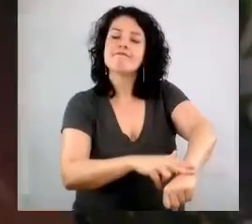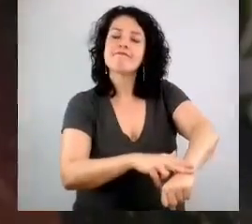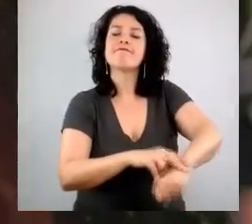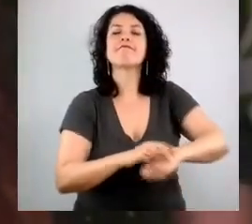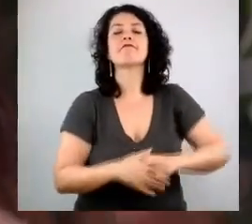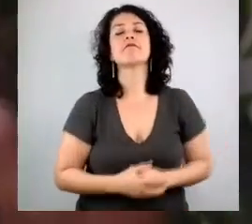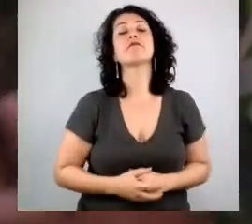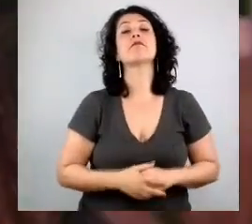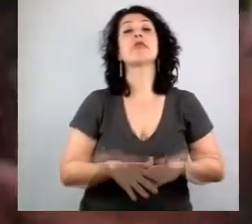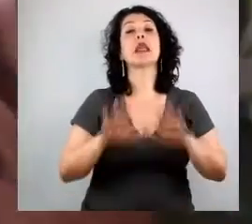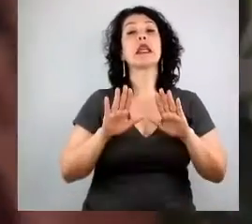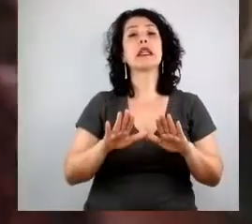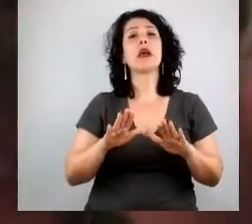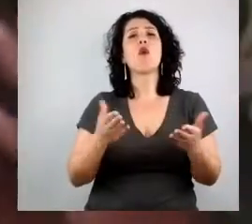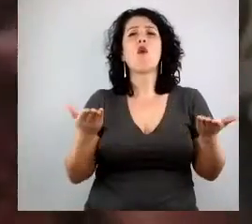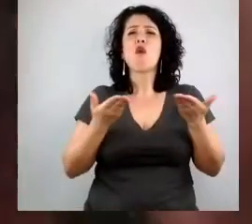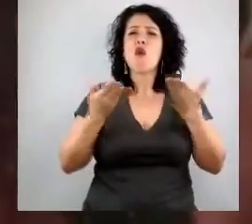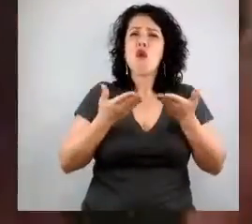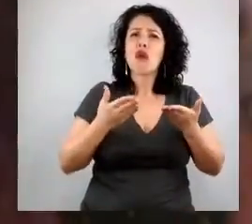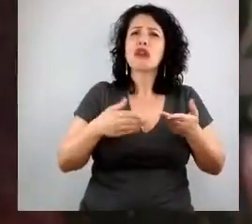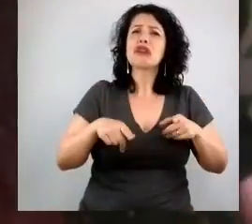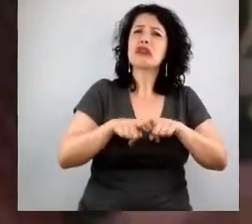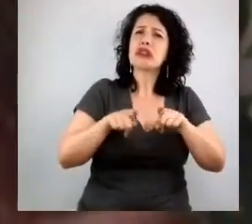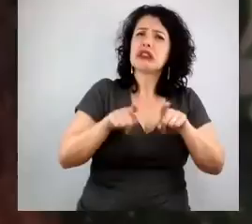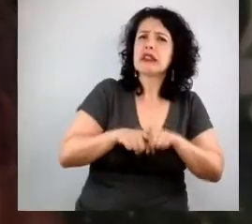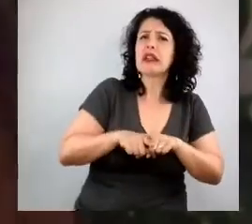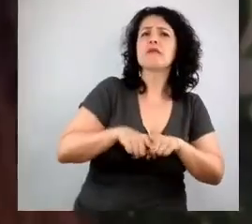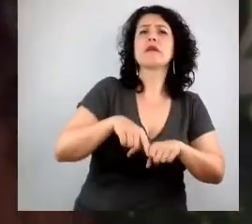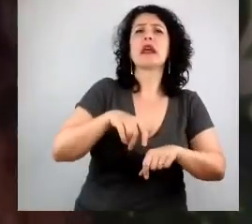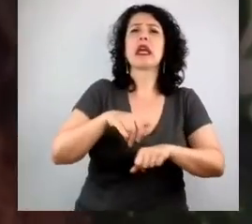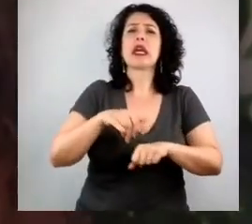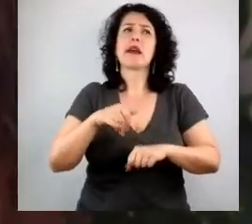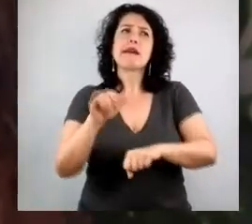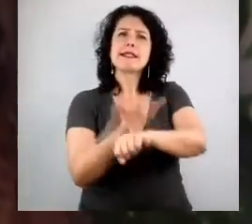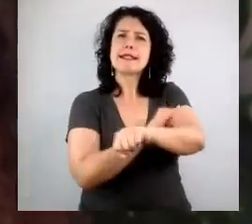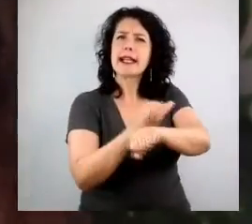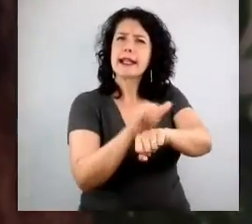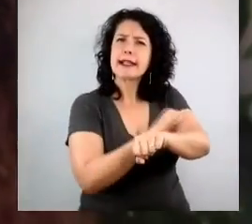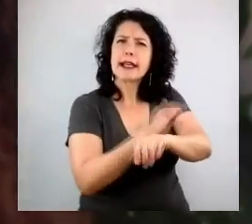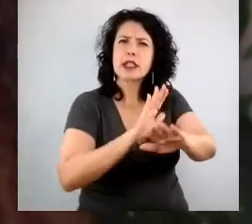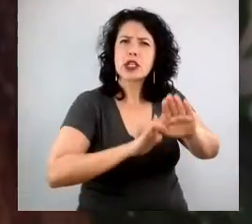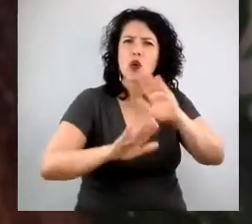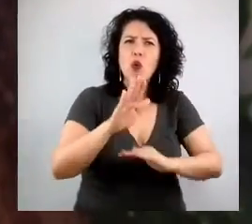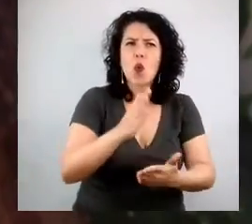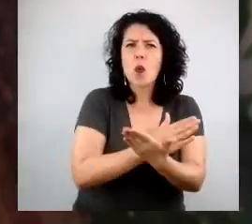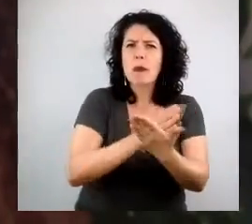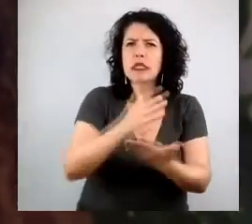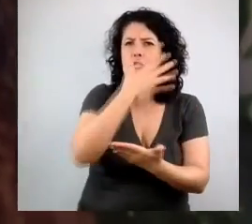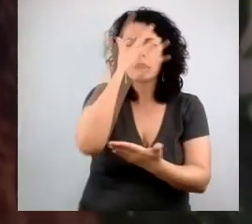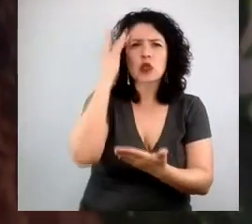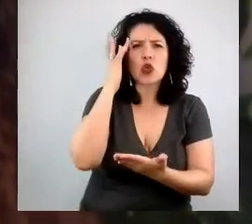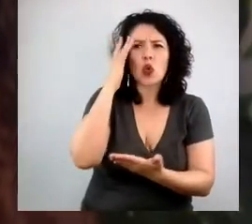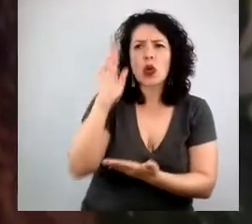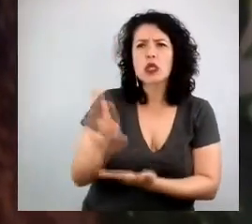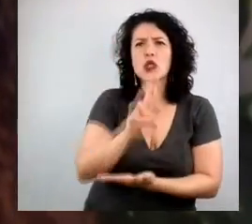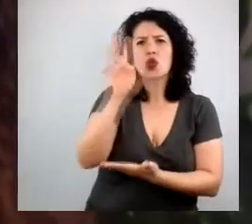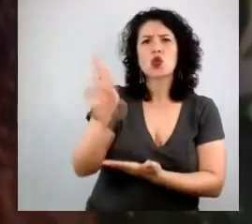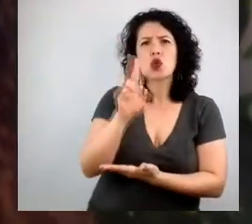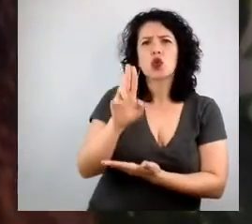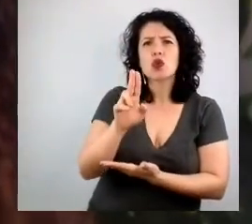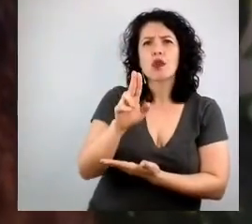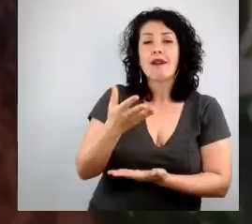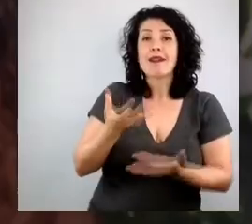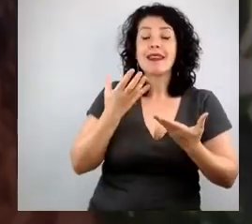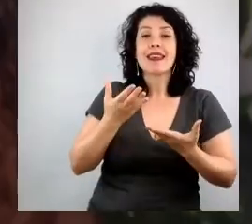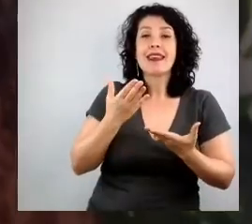para parecer menos preta. O pior, eu